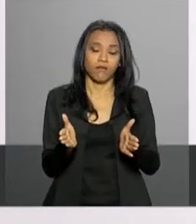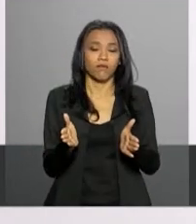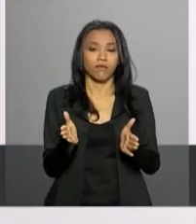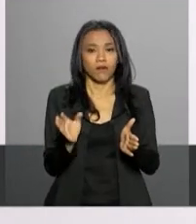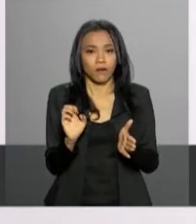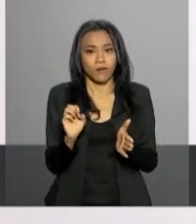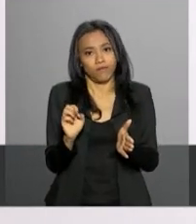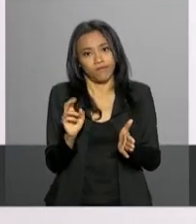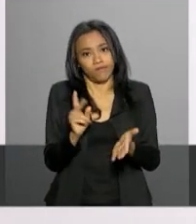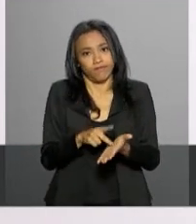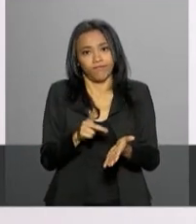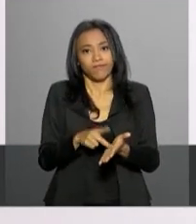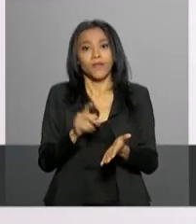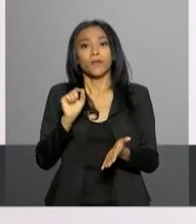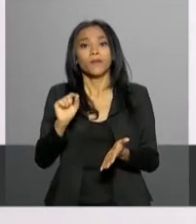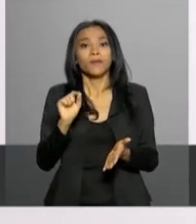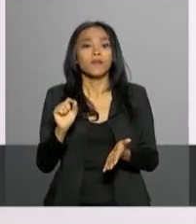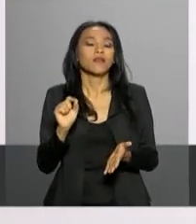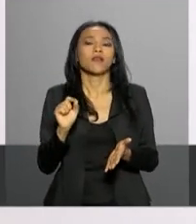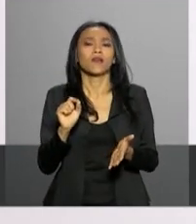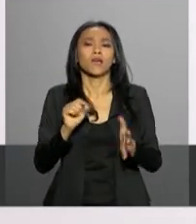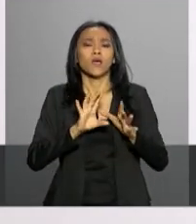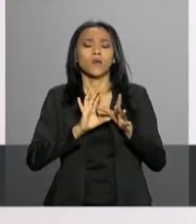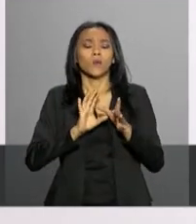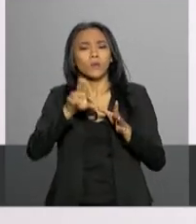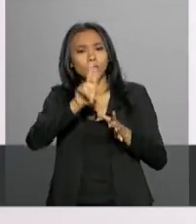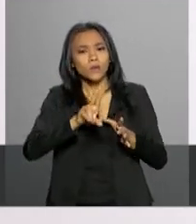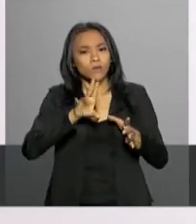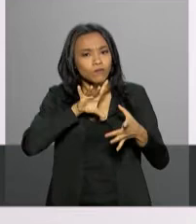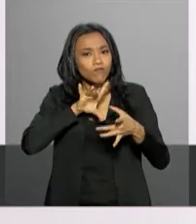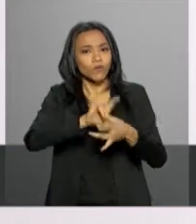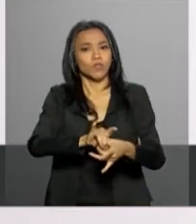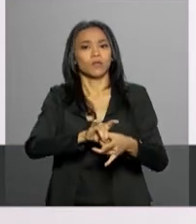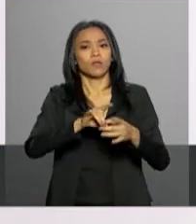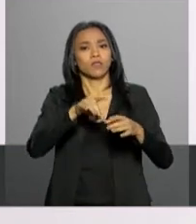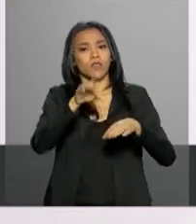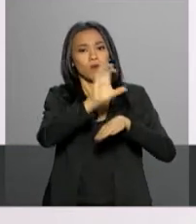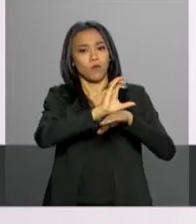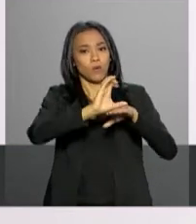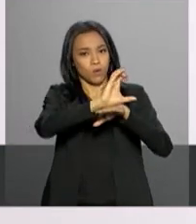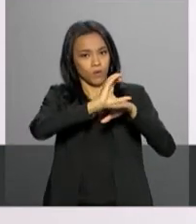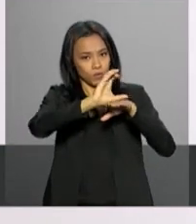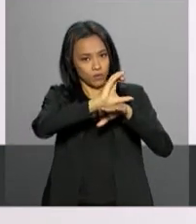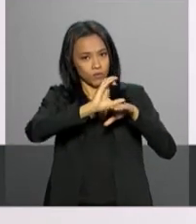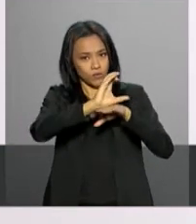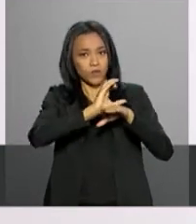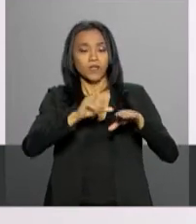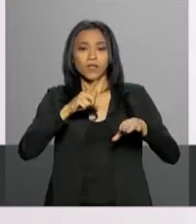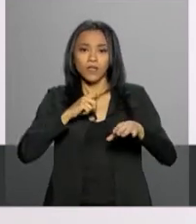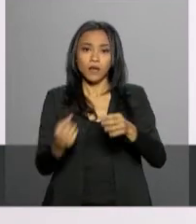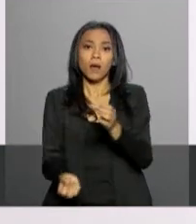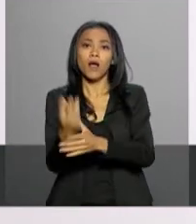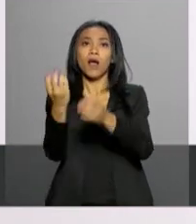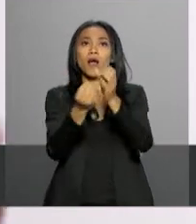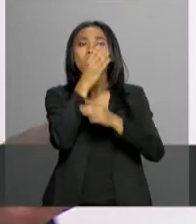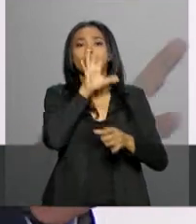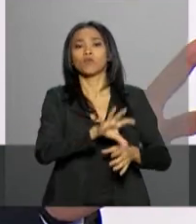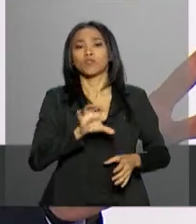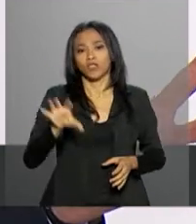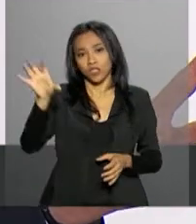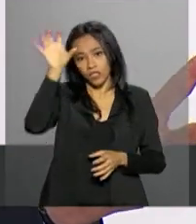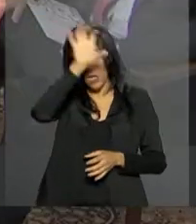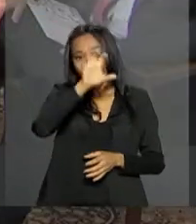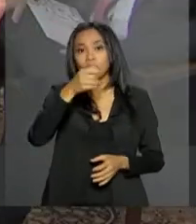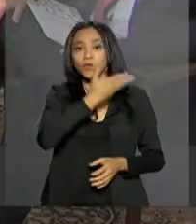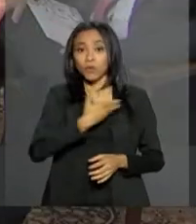na verdade passamos a aplicar o texto convencional que cria uma federação e é uma federação composta pela união estado e